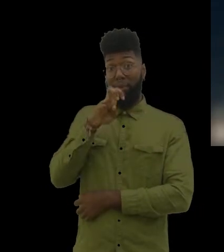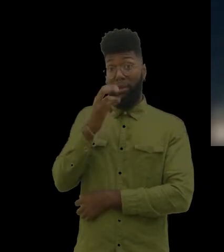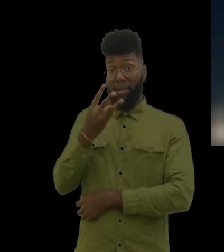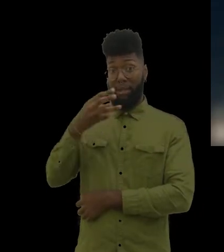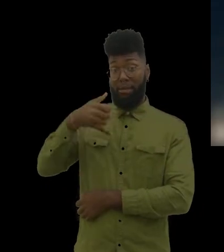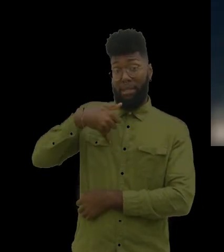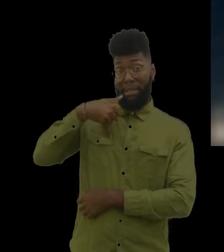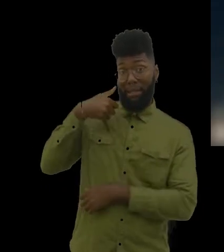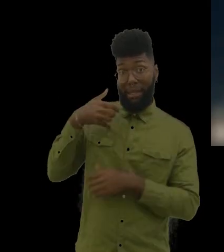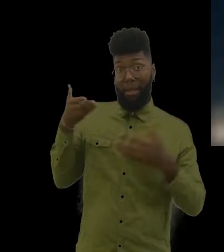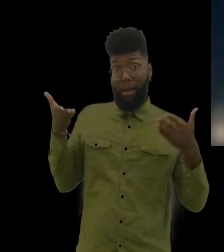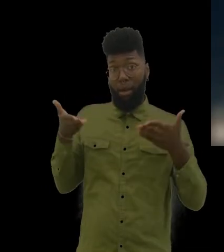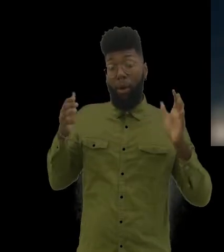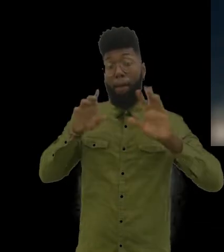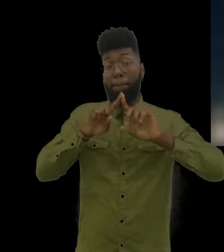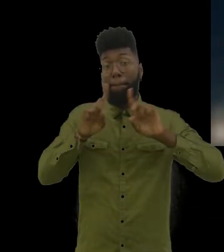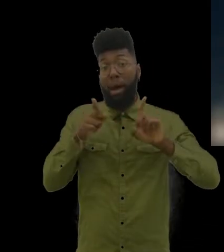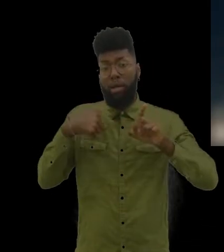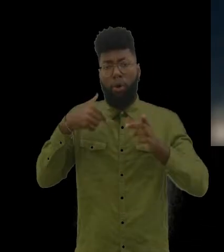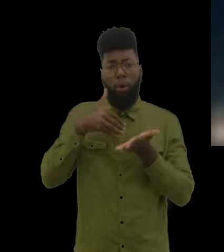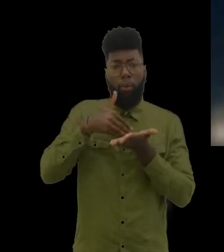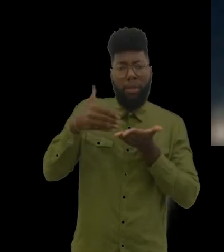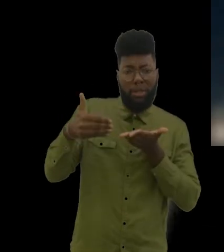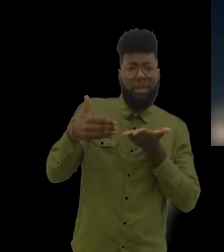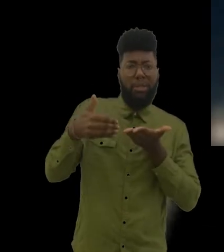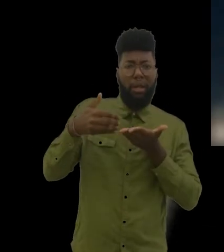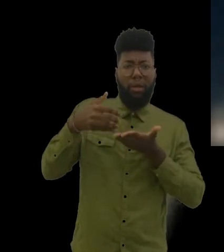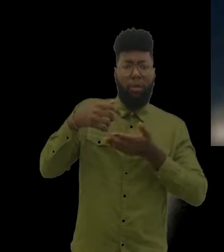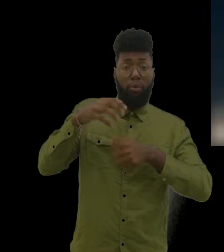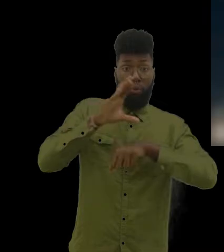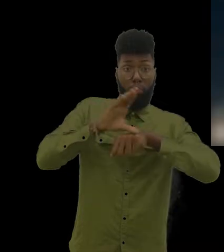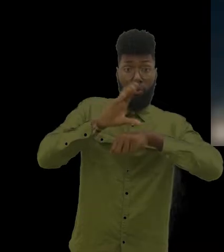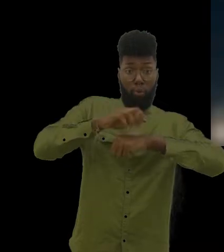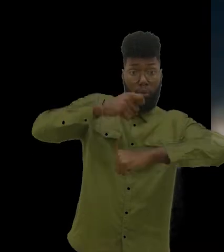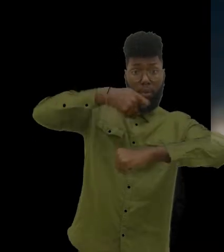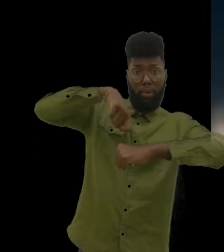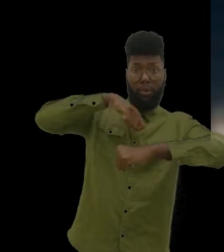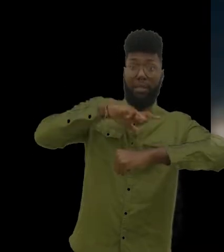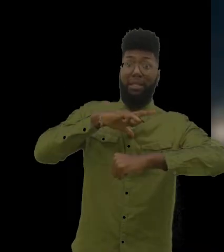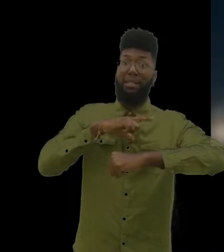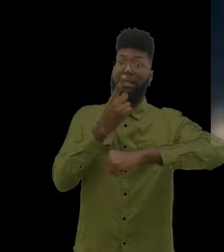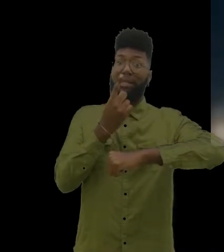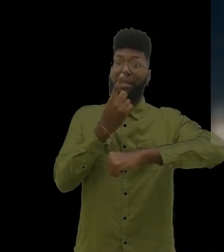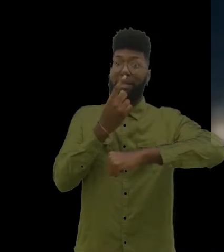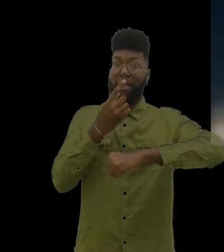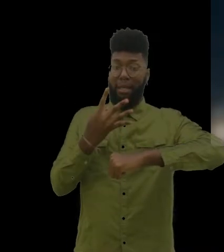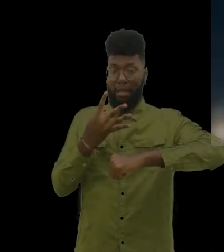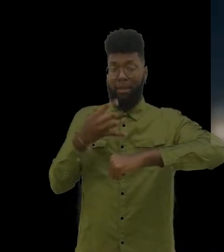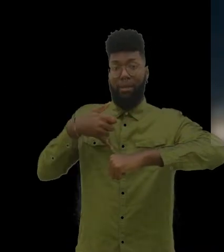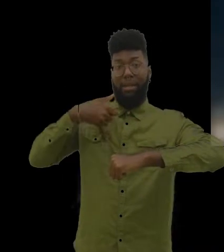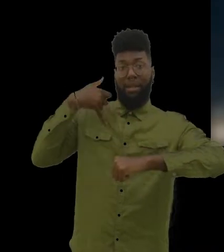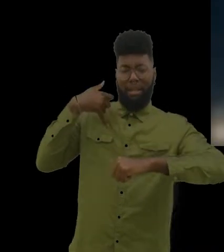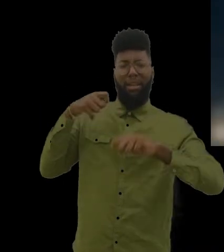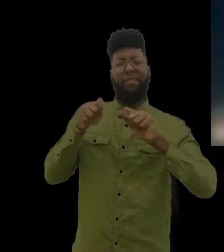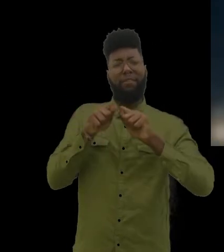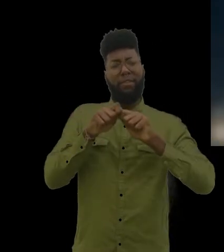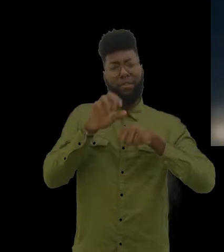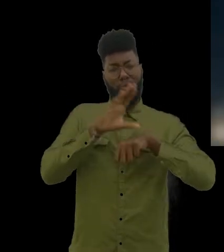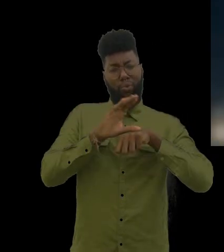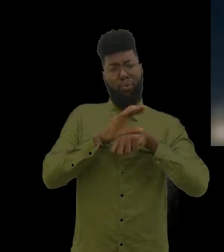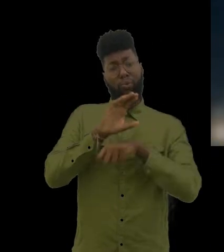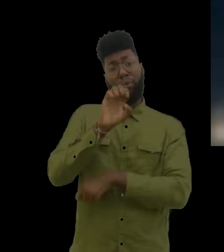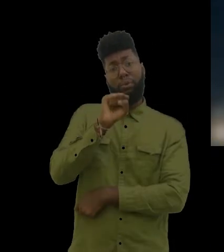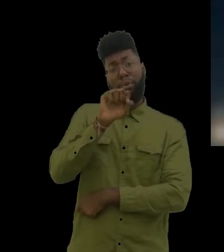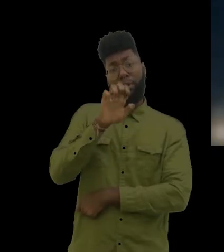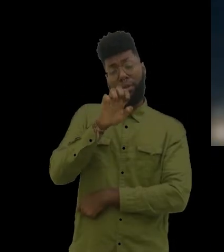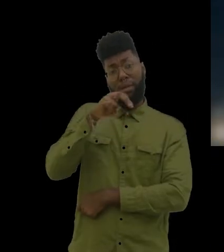agora, mas eu comecei nessa atividade, entrei na gastronomia, eu tinha 14 anos. Então, eu fiz um curso no Senac, me